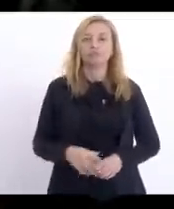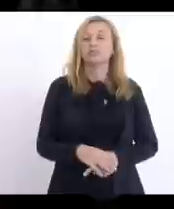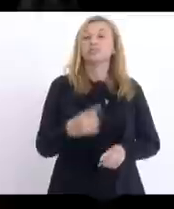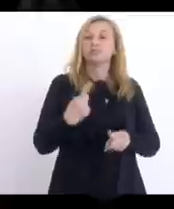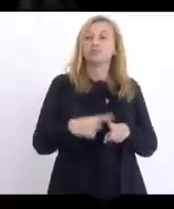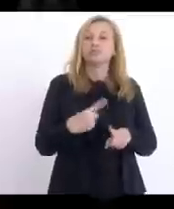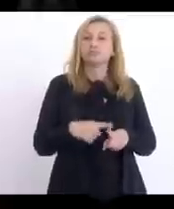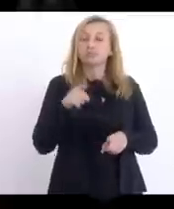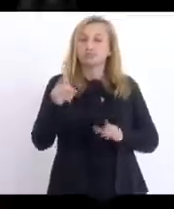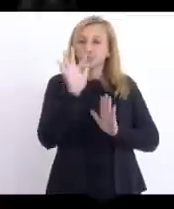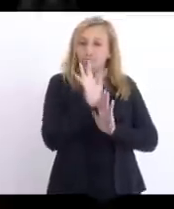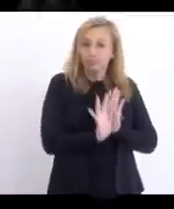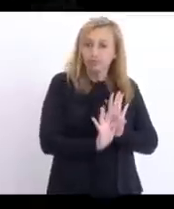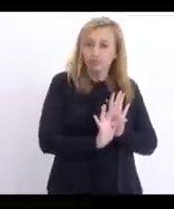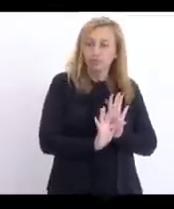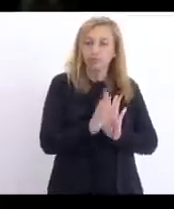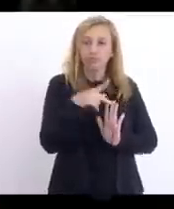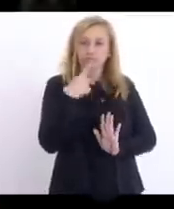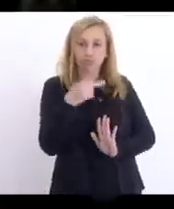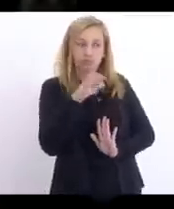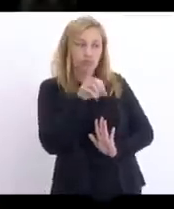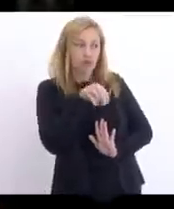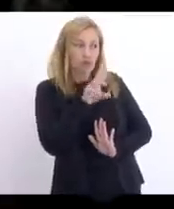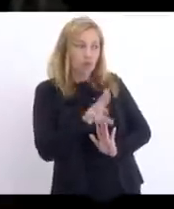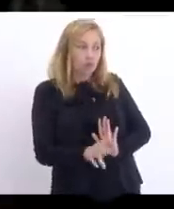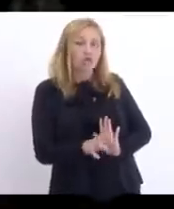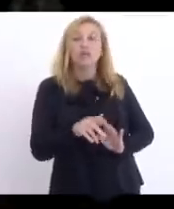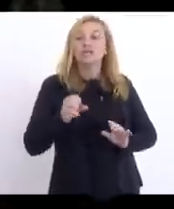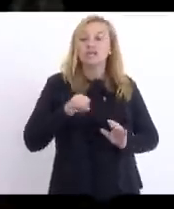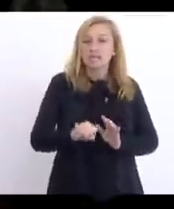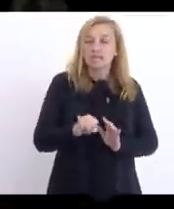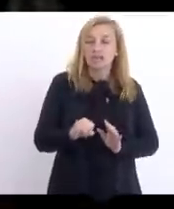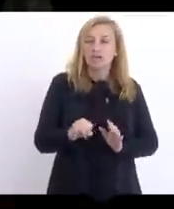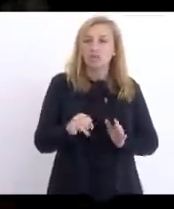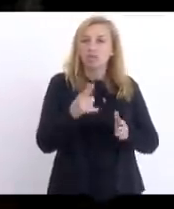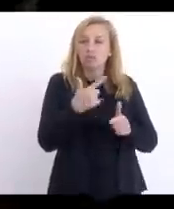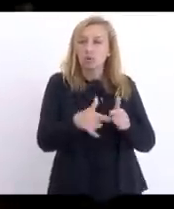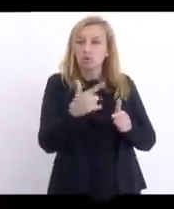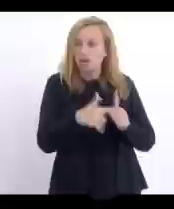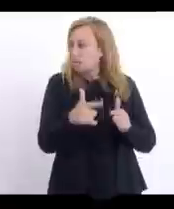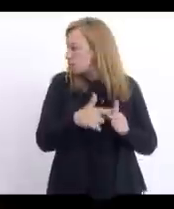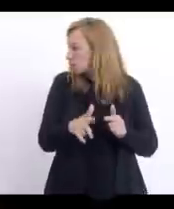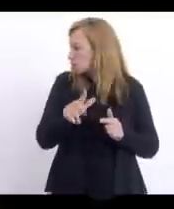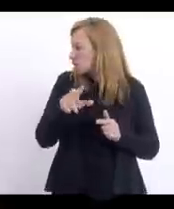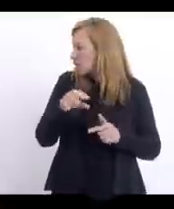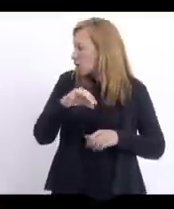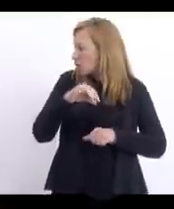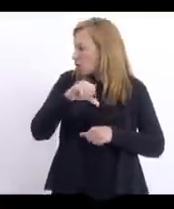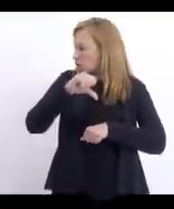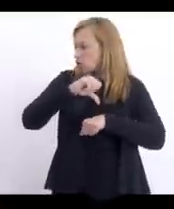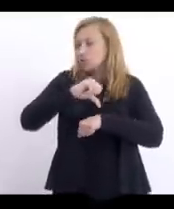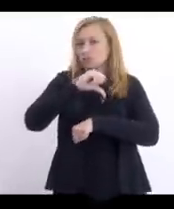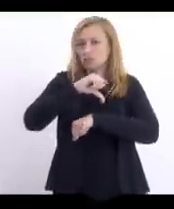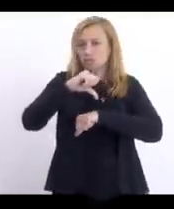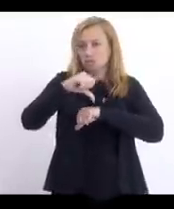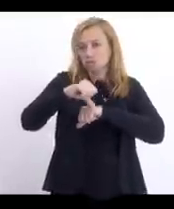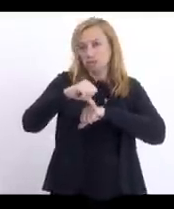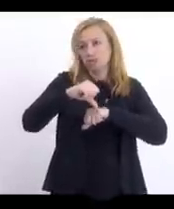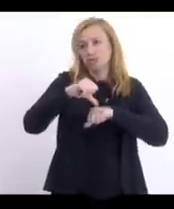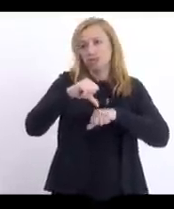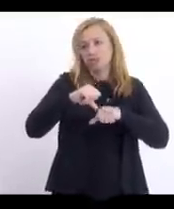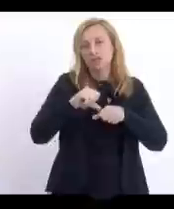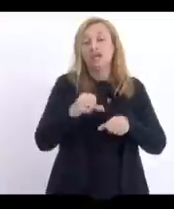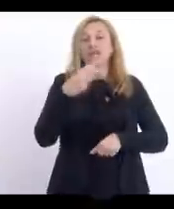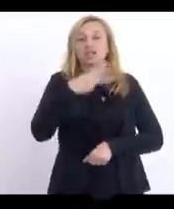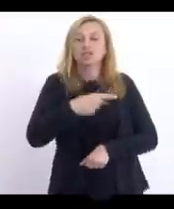lá no texto eles falam na Ômicron. Se o problema fosse a Ômicron, bastaria prorrogar até 31 de março